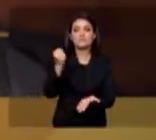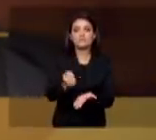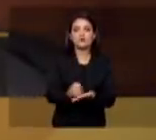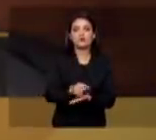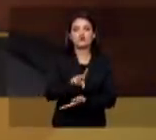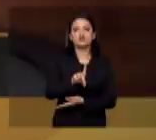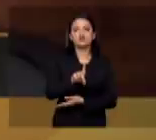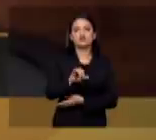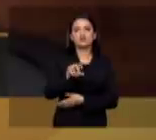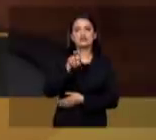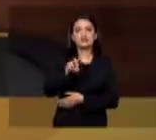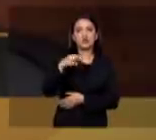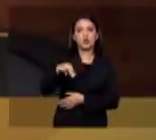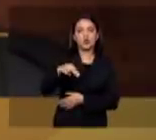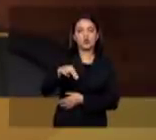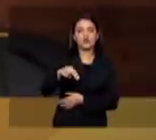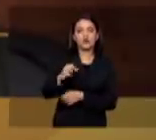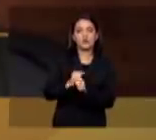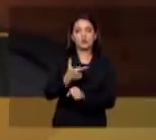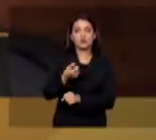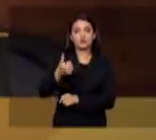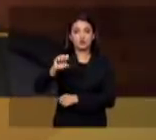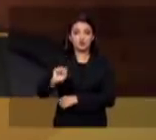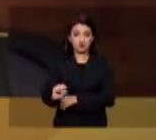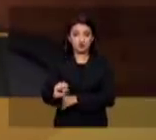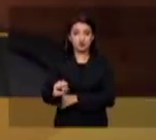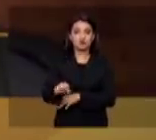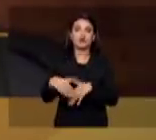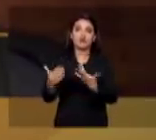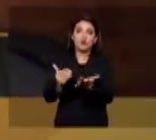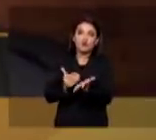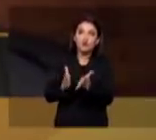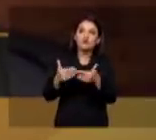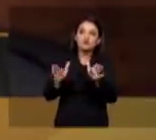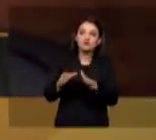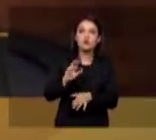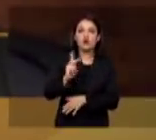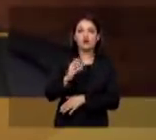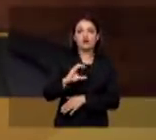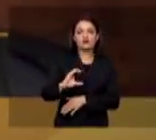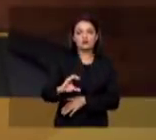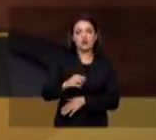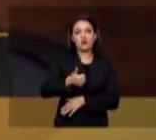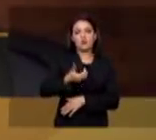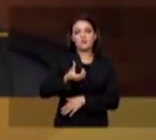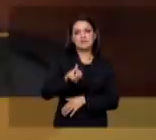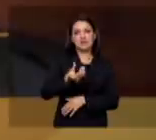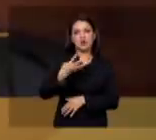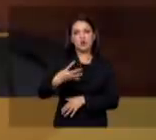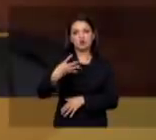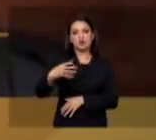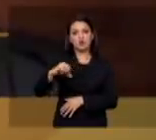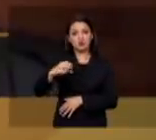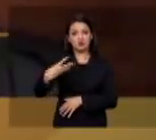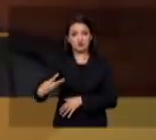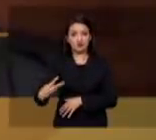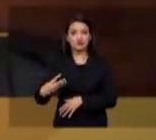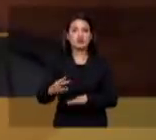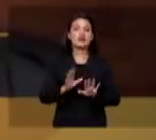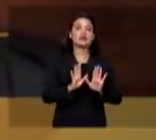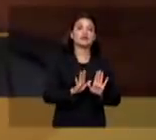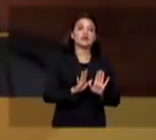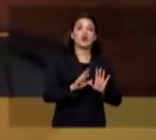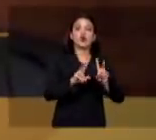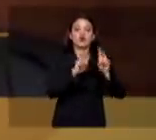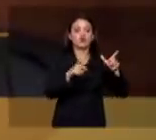de novembro de 2018, dando origem ao habeas corpus 164493. Ao passo que a alegação